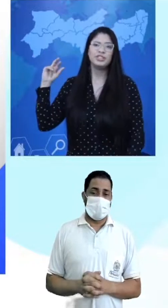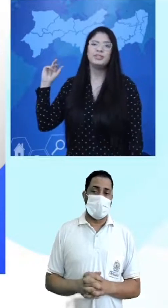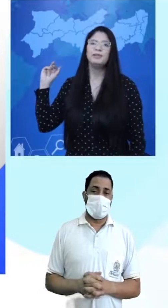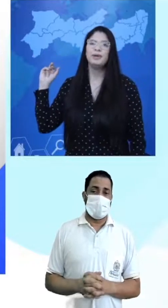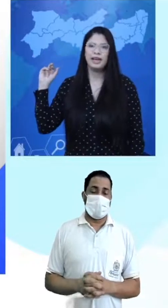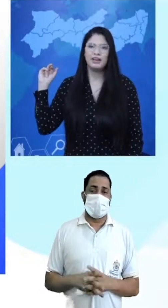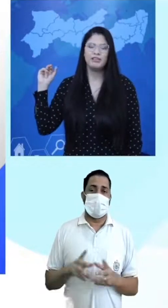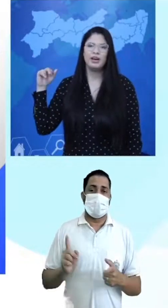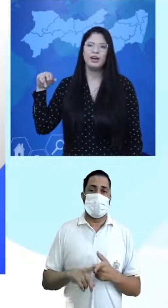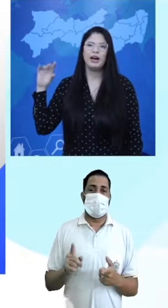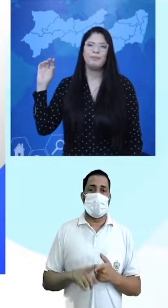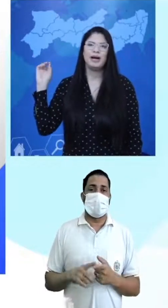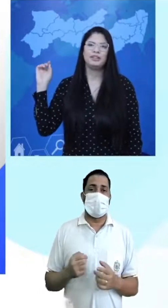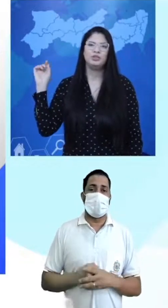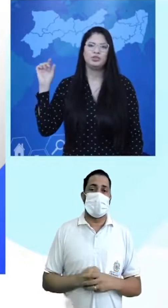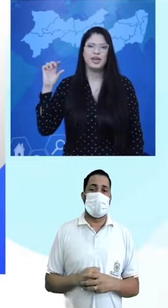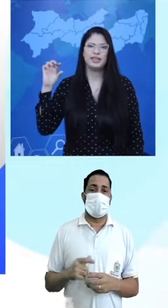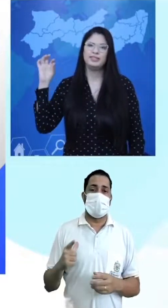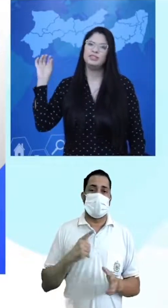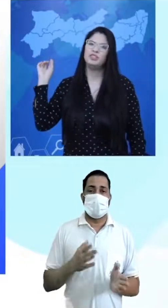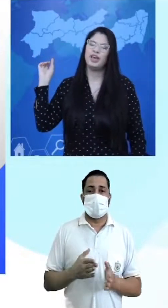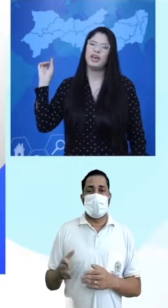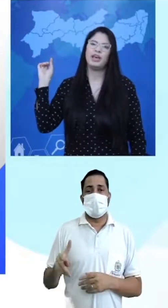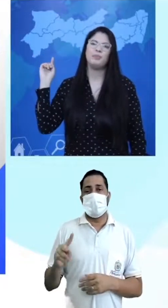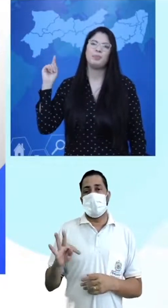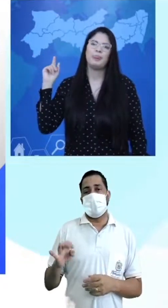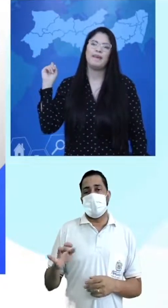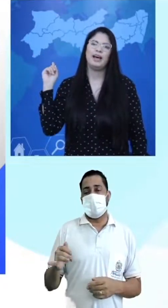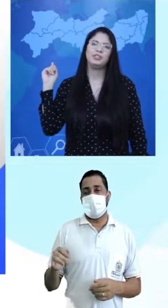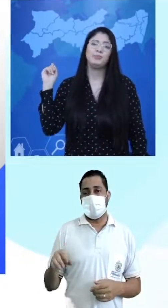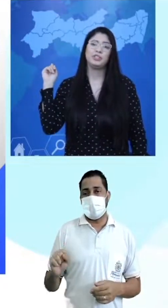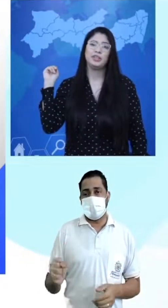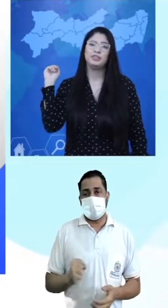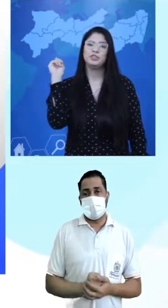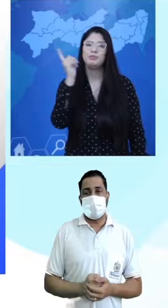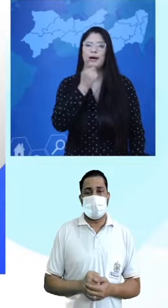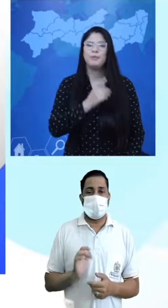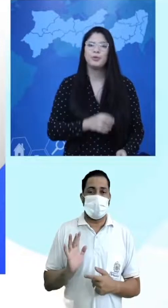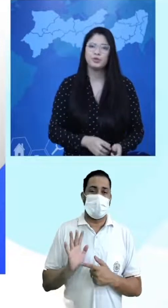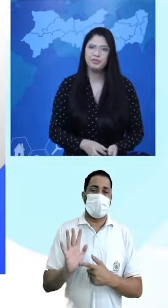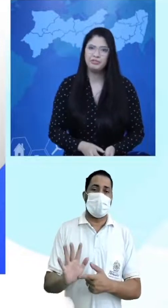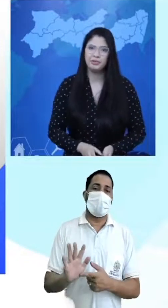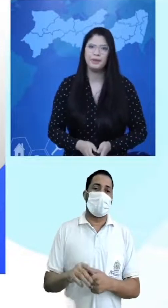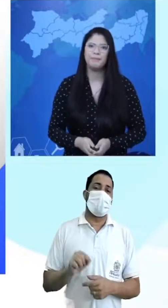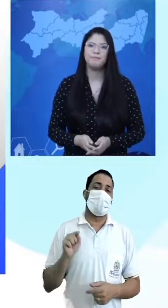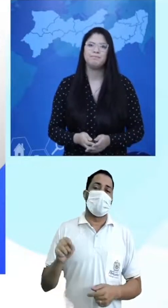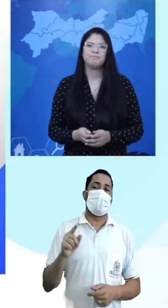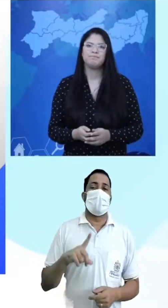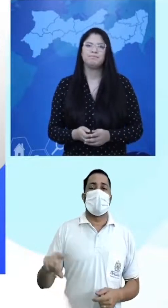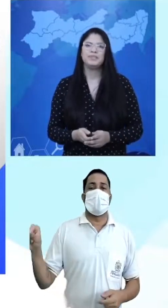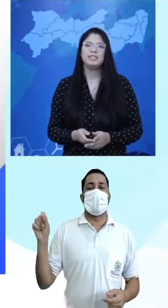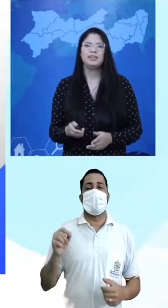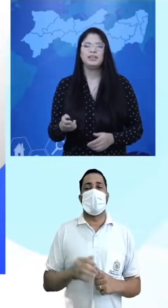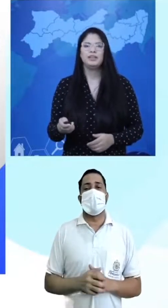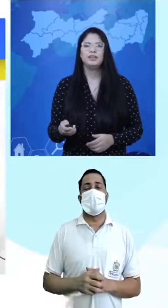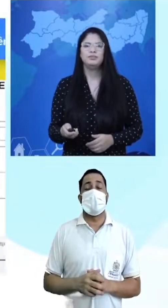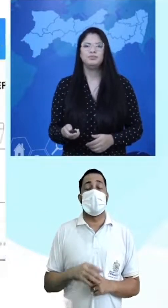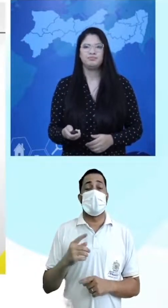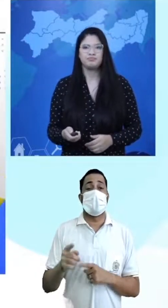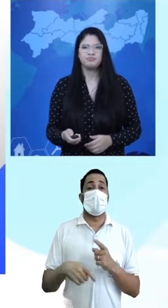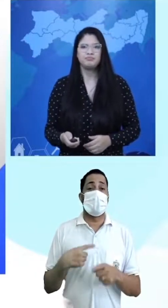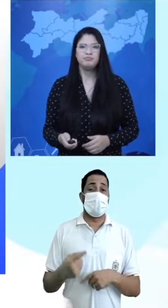gente também leva, a partir dos vértices, as projetantes para o ponto de fuga. Em